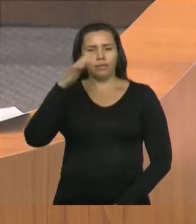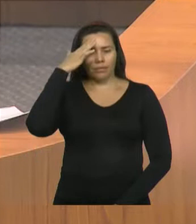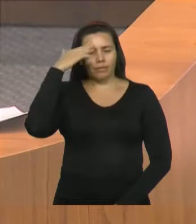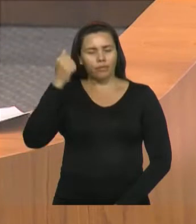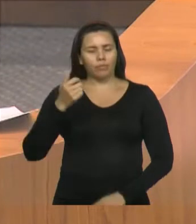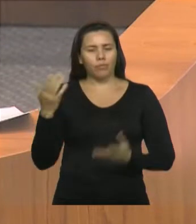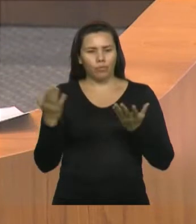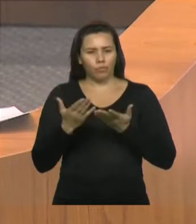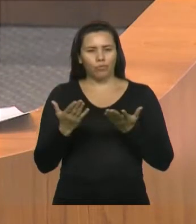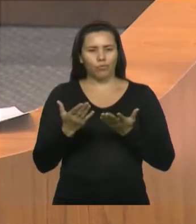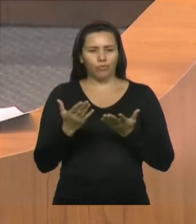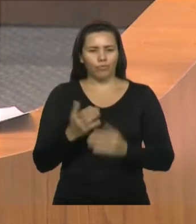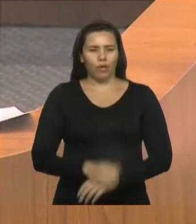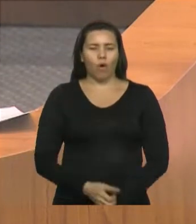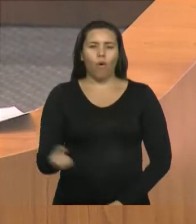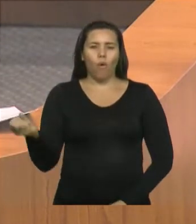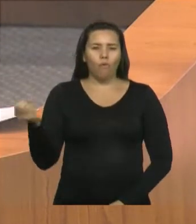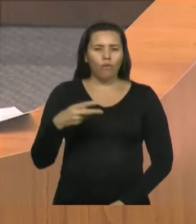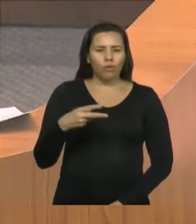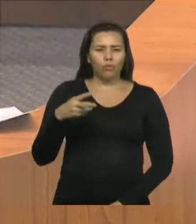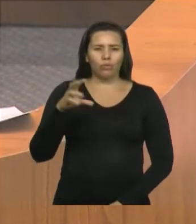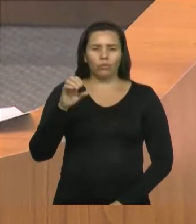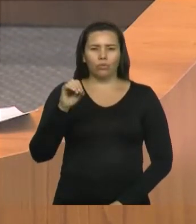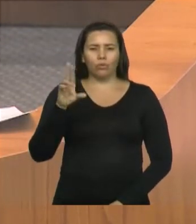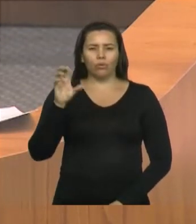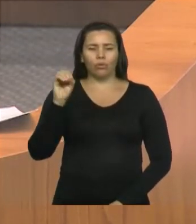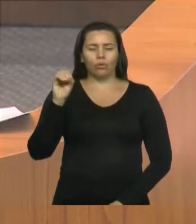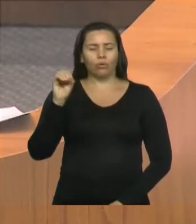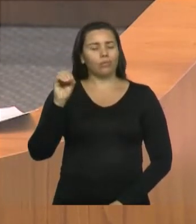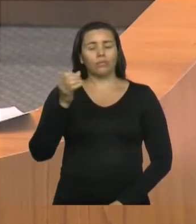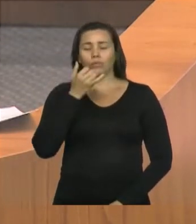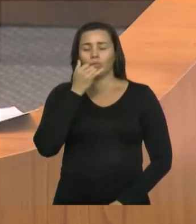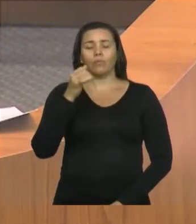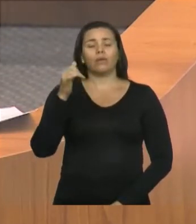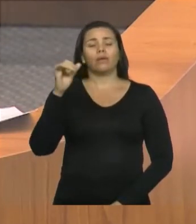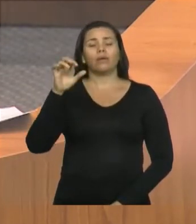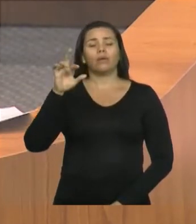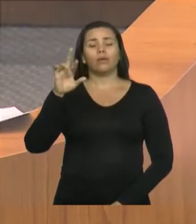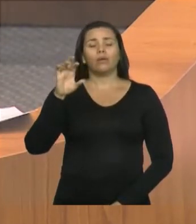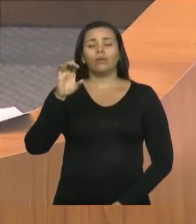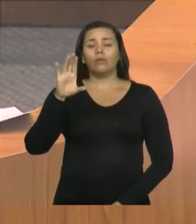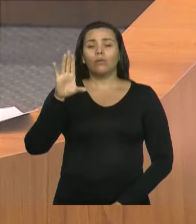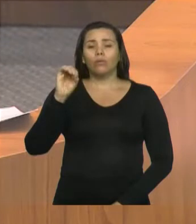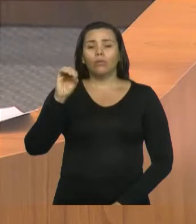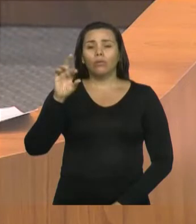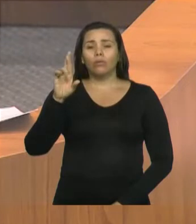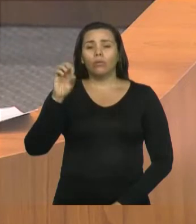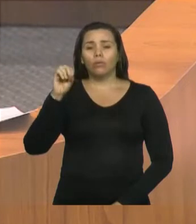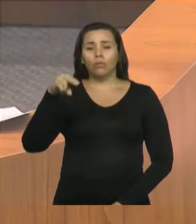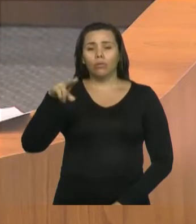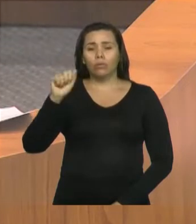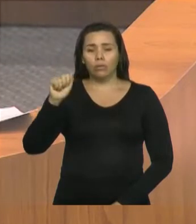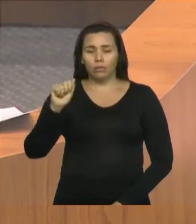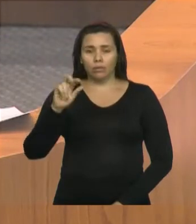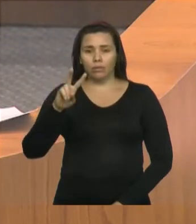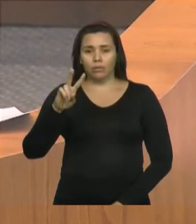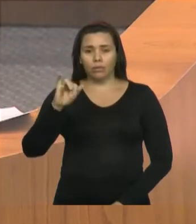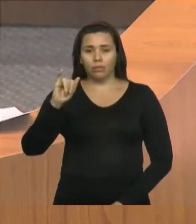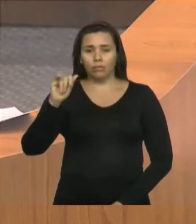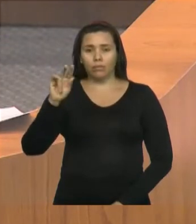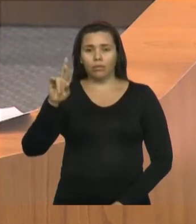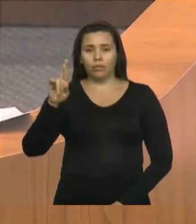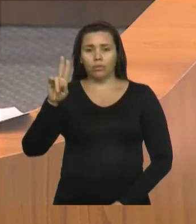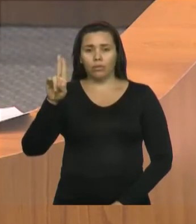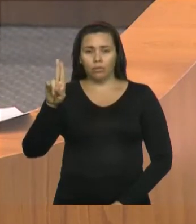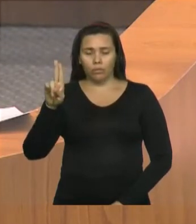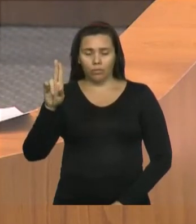coronavírus. A família decidiu fazer seu sepultamento nas primeiras horas do dia, agora às 8 horas da manhã,